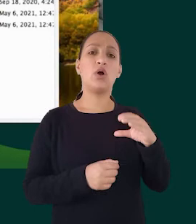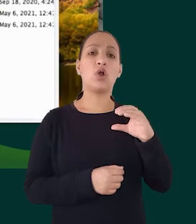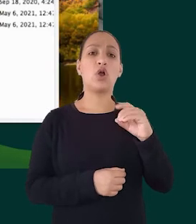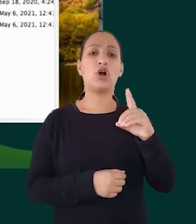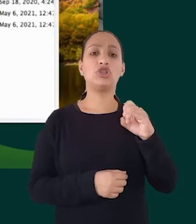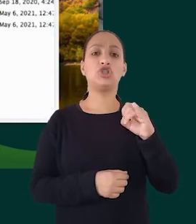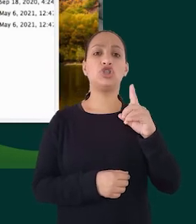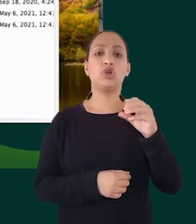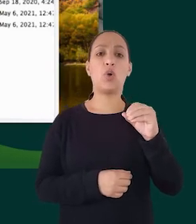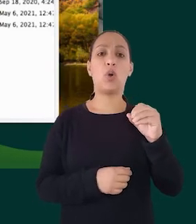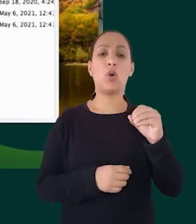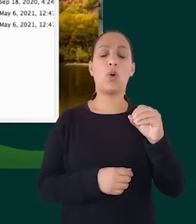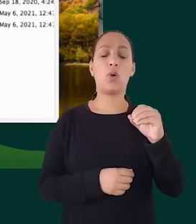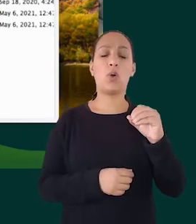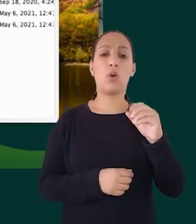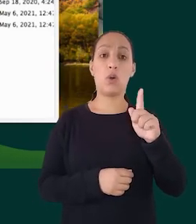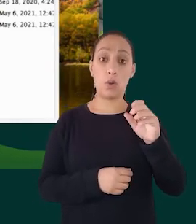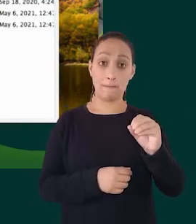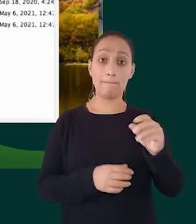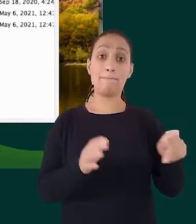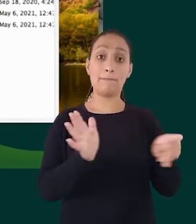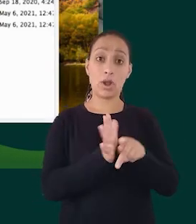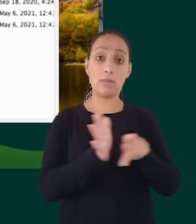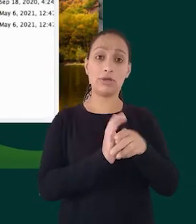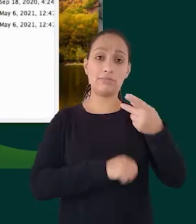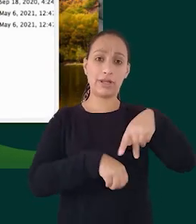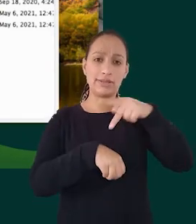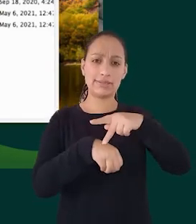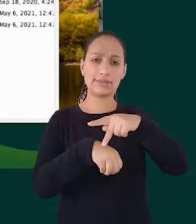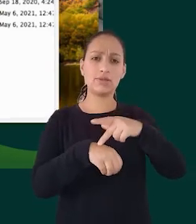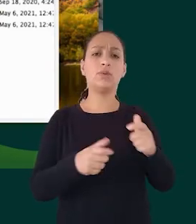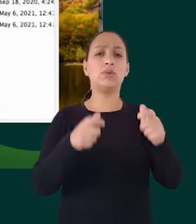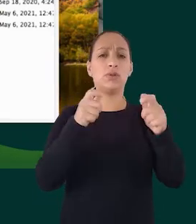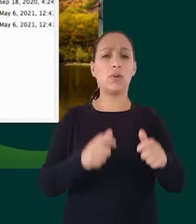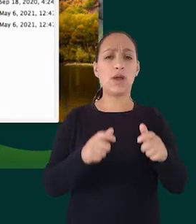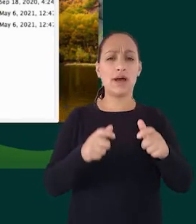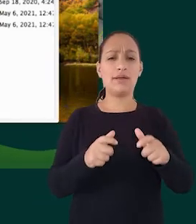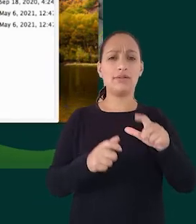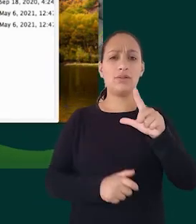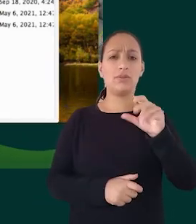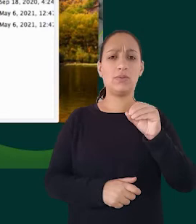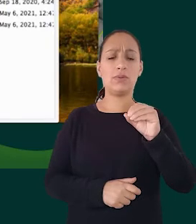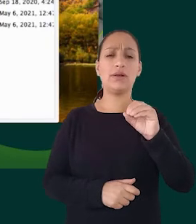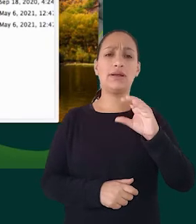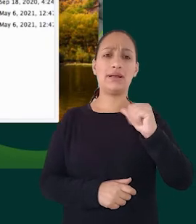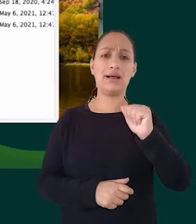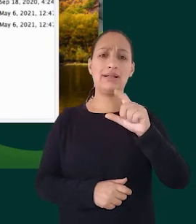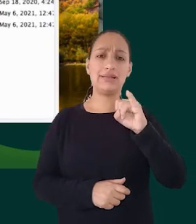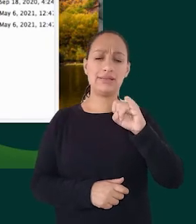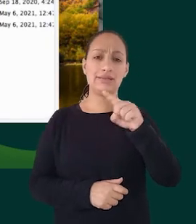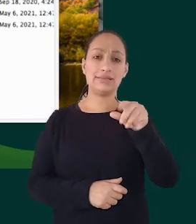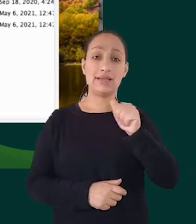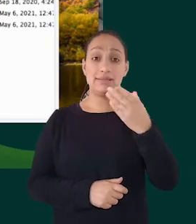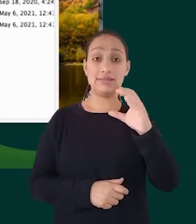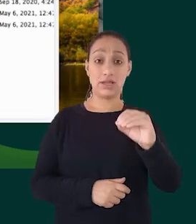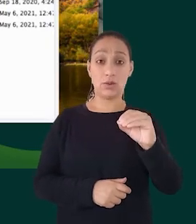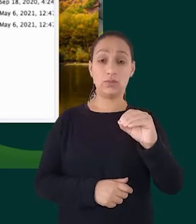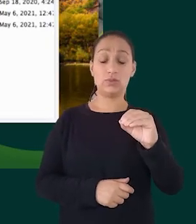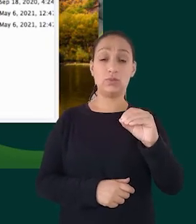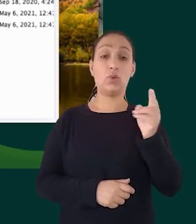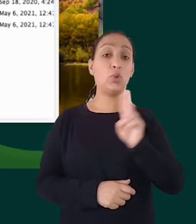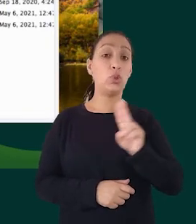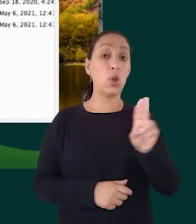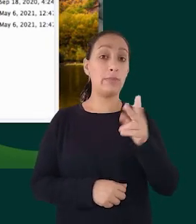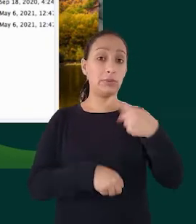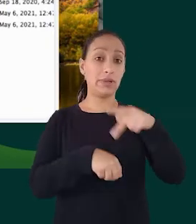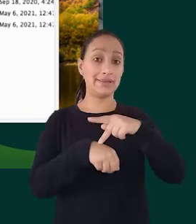código que vocês estão vendo aqui, ó. Eu vou pegar a localização dele, que é o nome do país. Eu vou pegar a